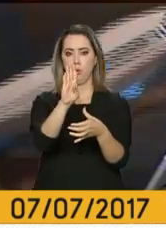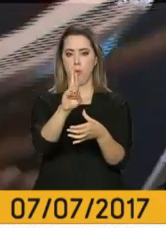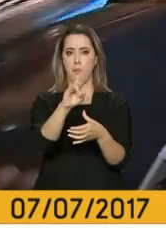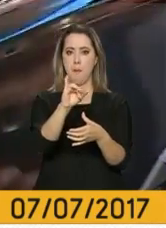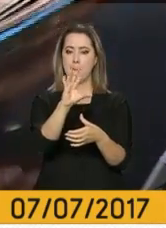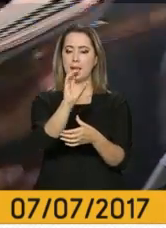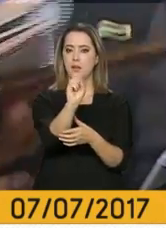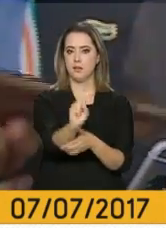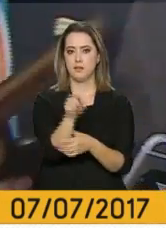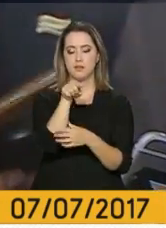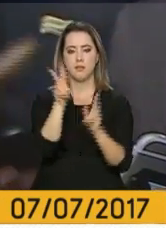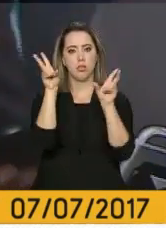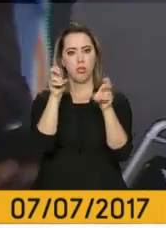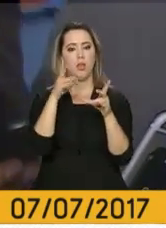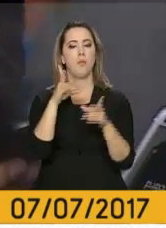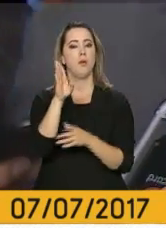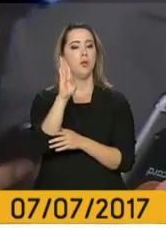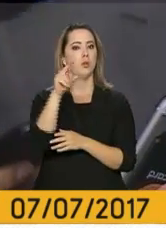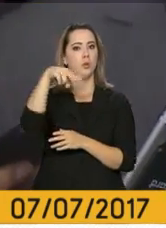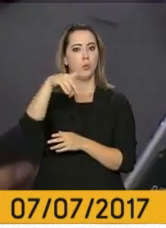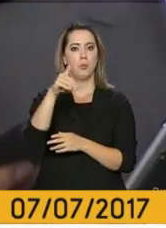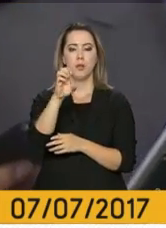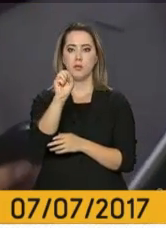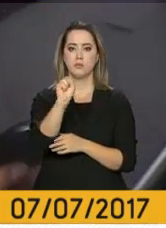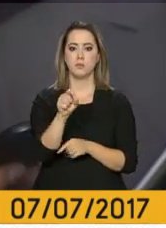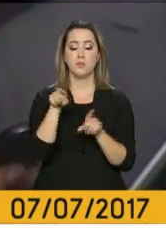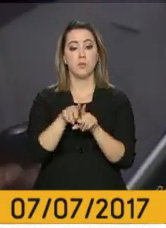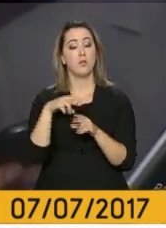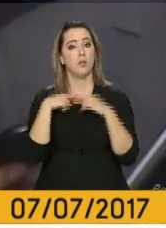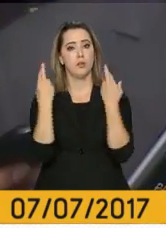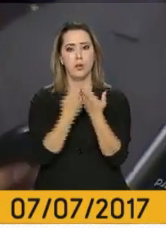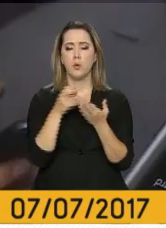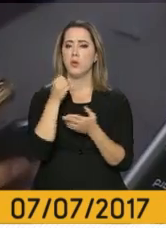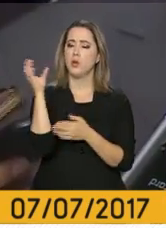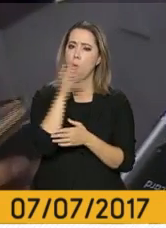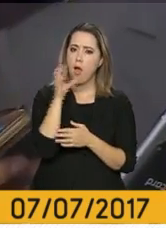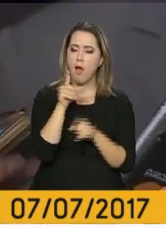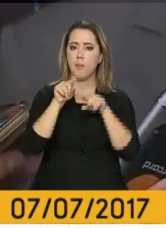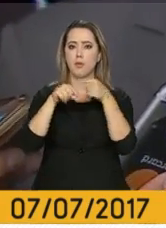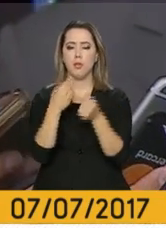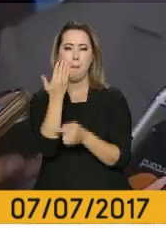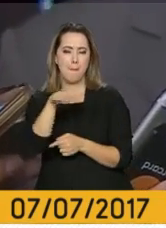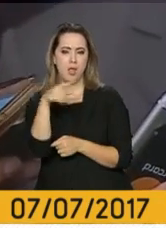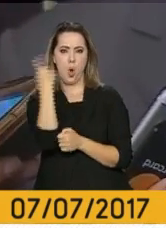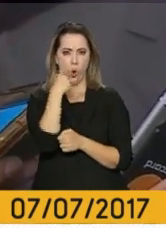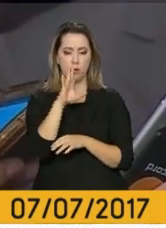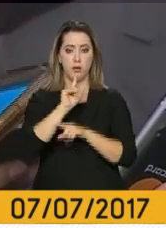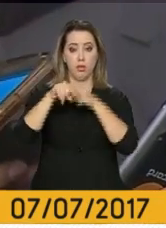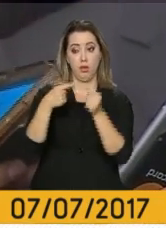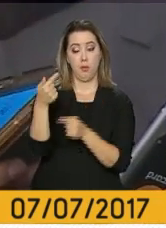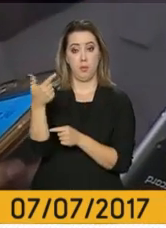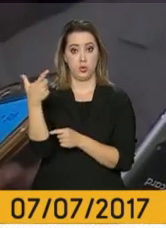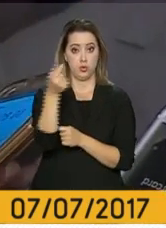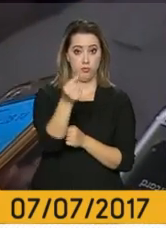temas, especialmente do Banco de Desenvolvimento, né, do BRICS. Foi uma reunião rápida, de meia hora. Depois, no G20, nós